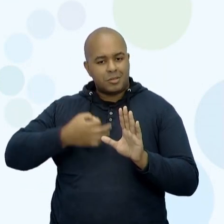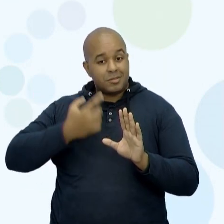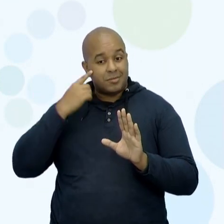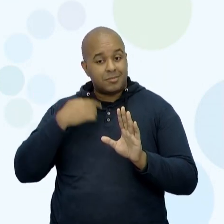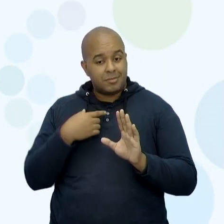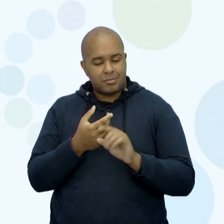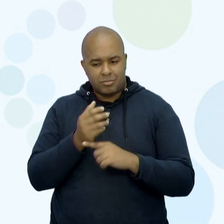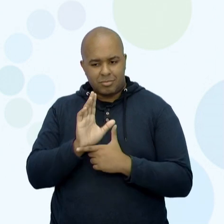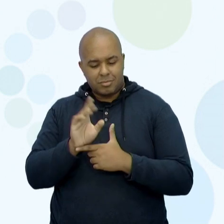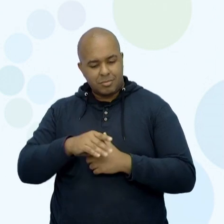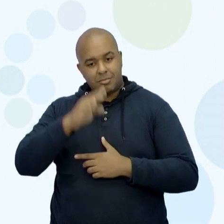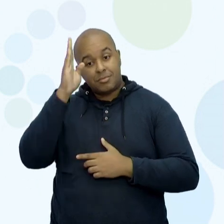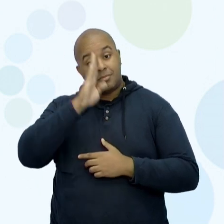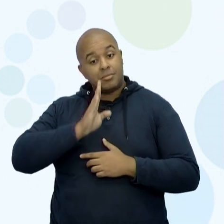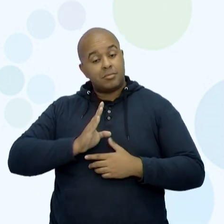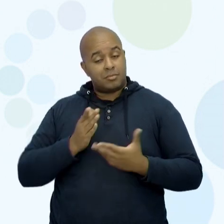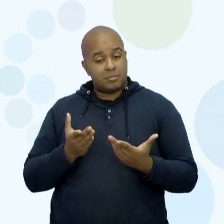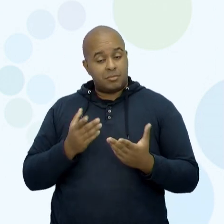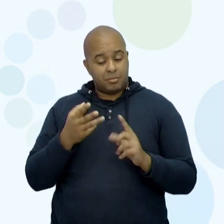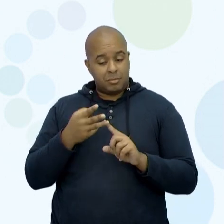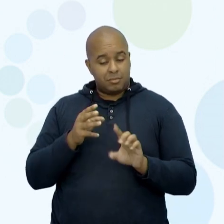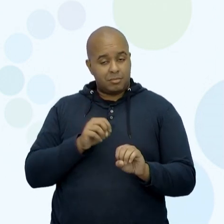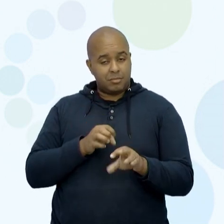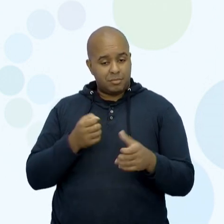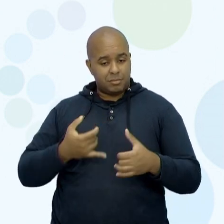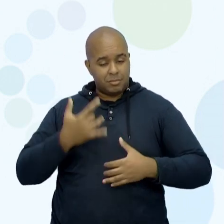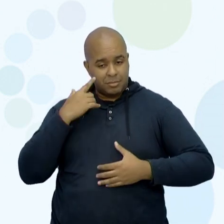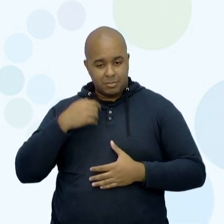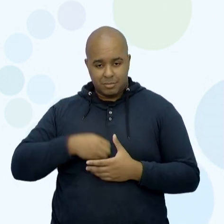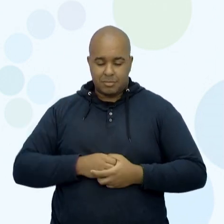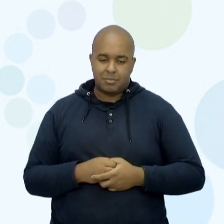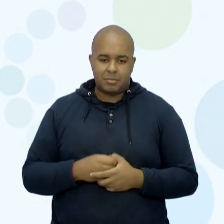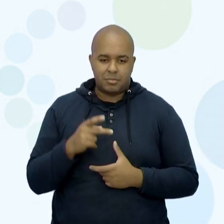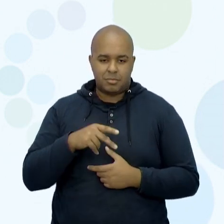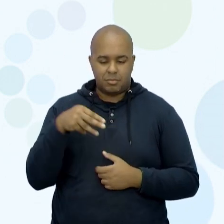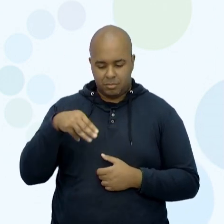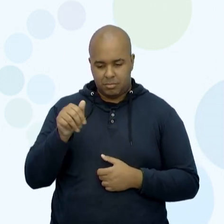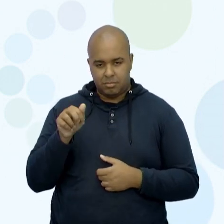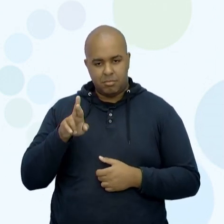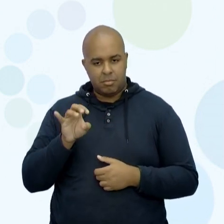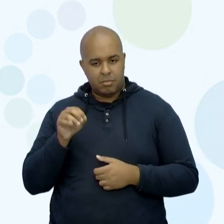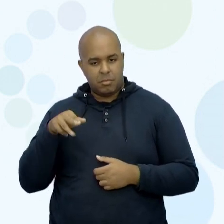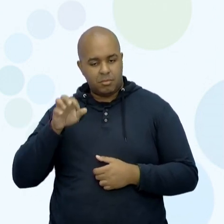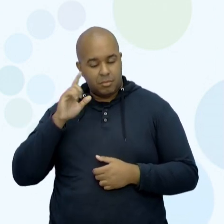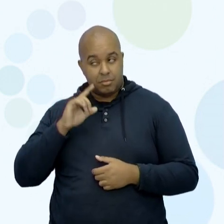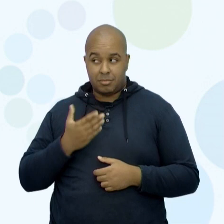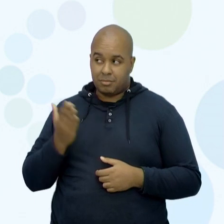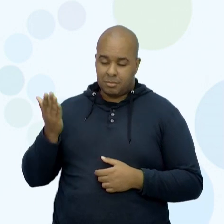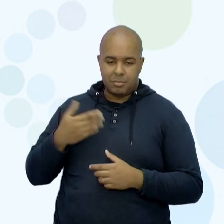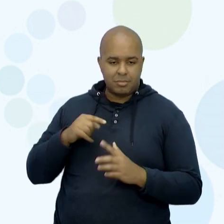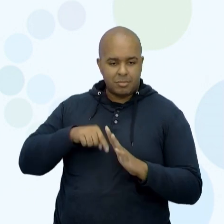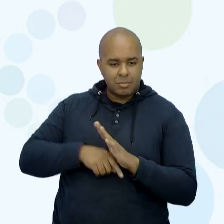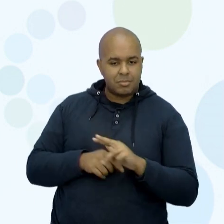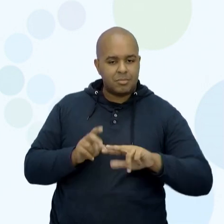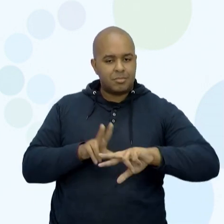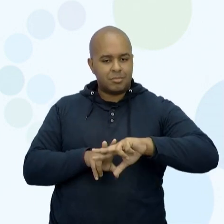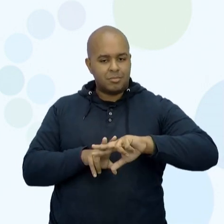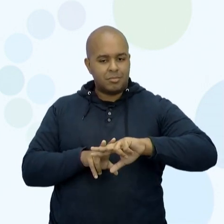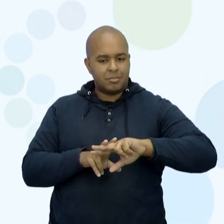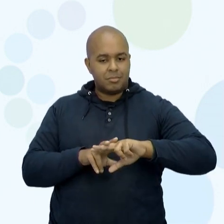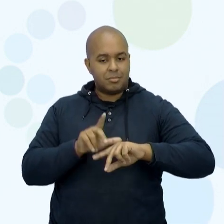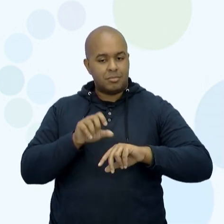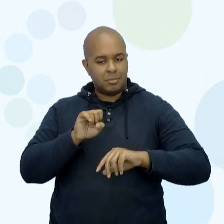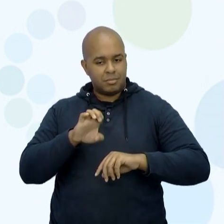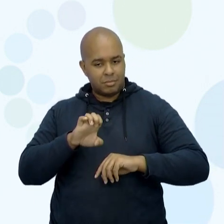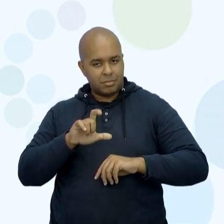Culturais Cinema no Brasil. Essa é a terceira aula sobre cinema no Brasil. Professor Mauro Marcel, sou eu. Aprofundamento, hashtag, se